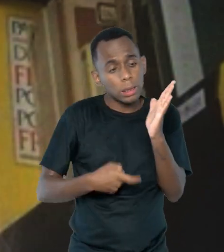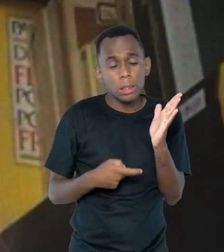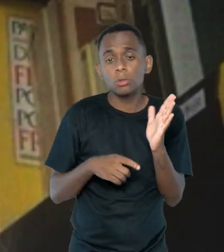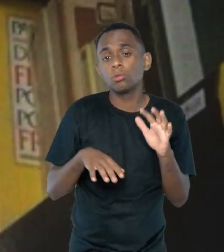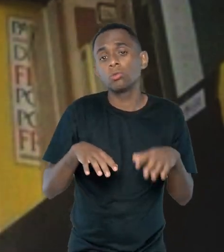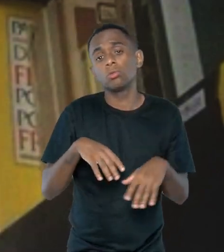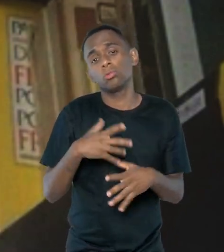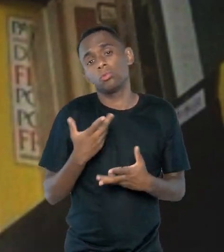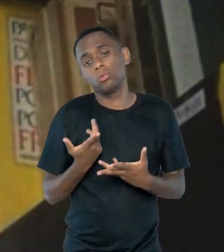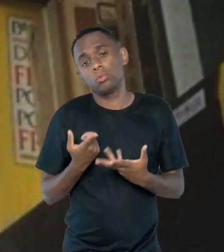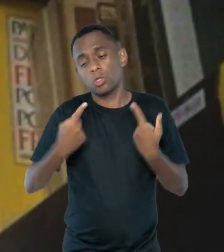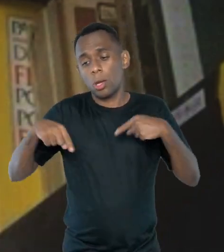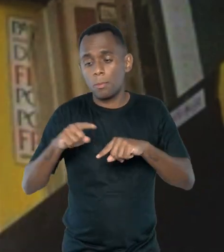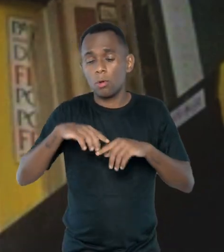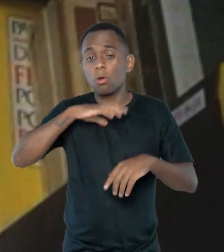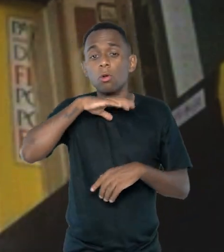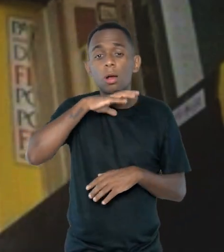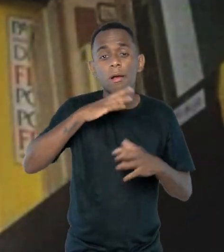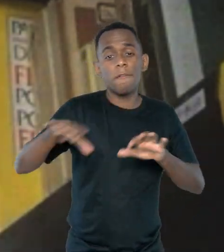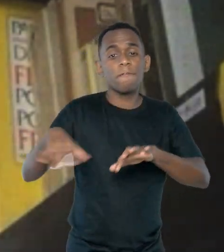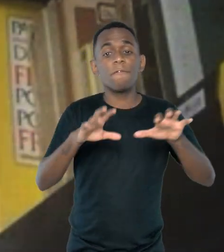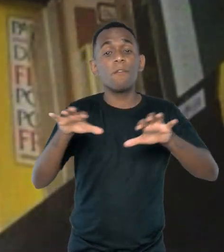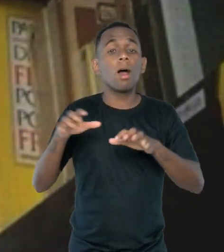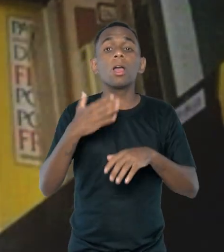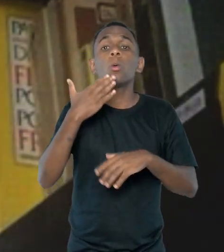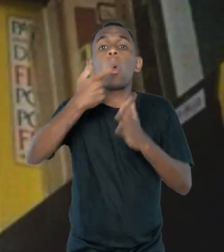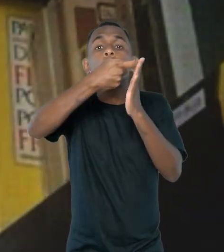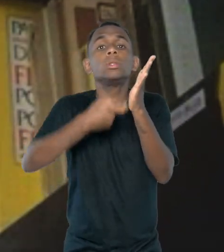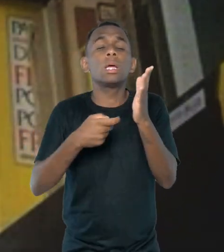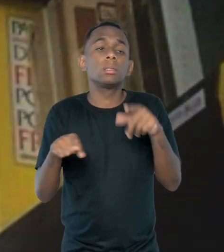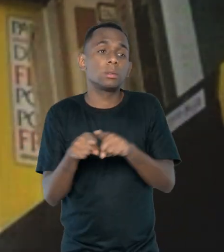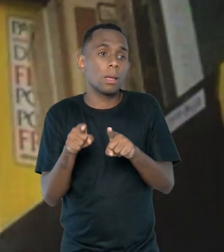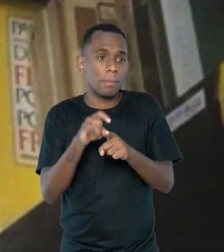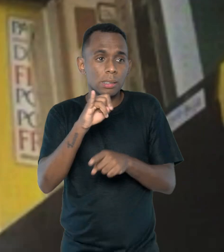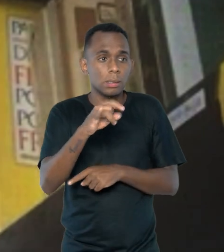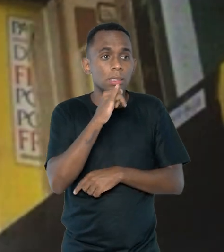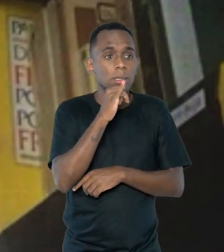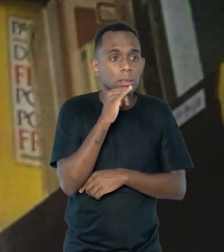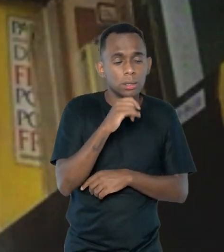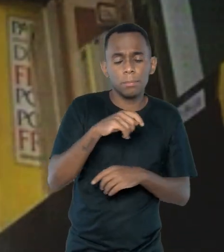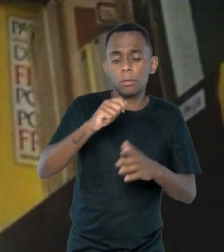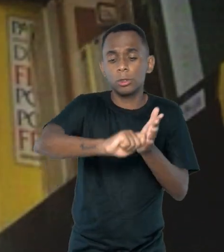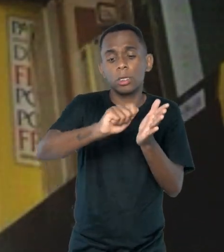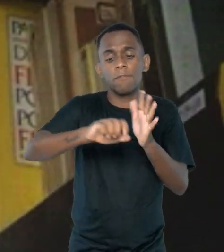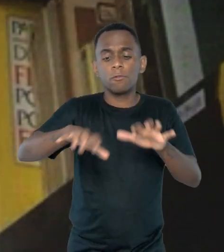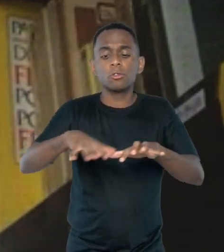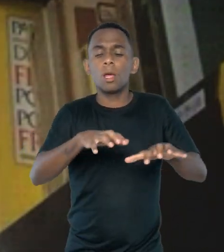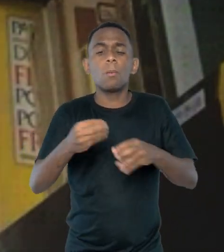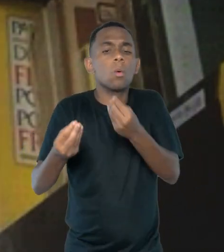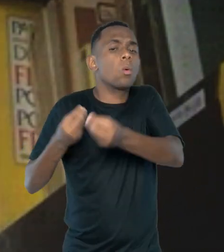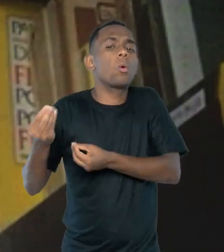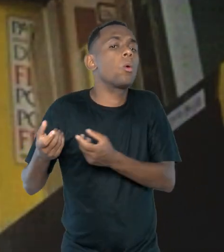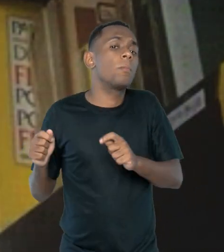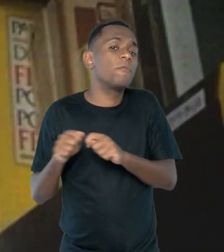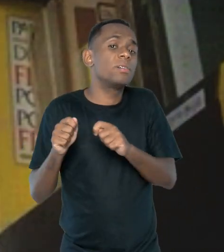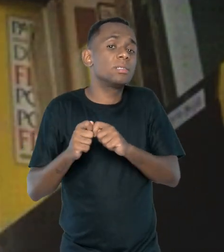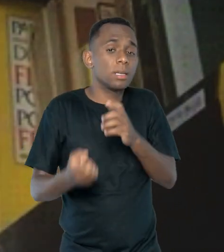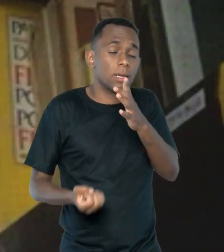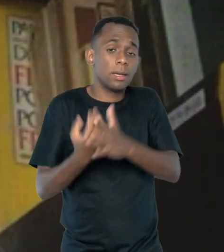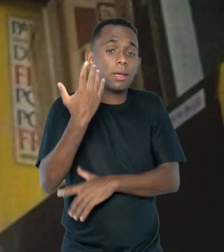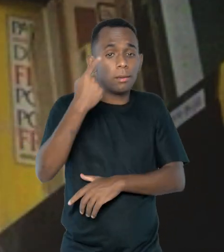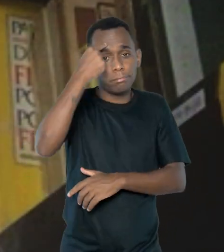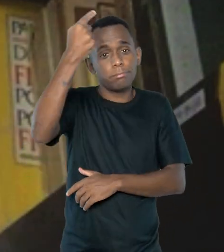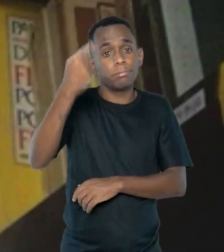aqui? Que texto você... se você fosse fazer um funk, como você faria esse